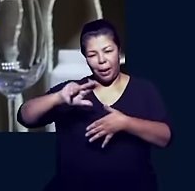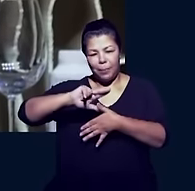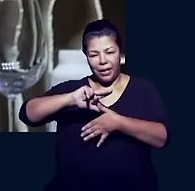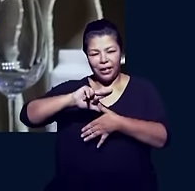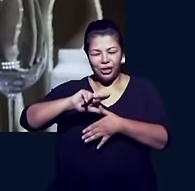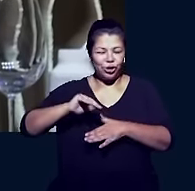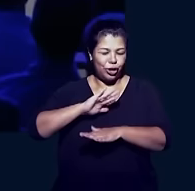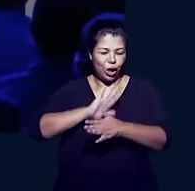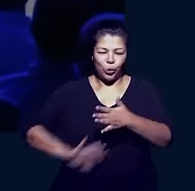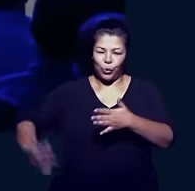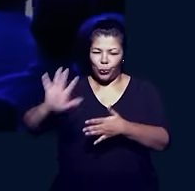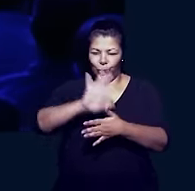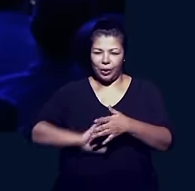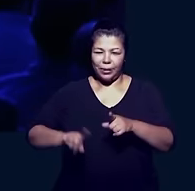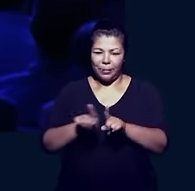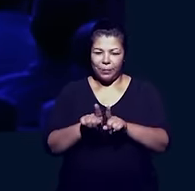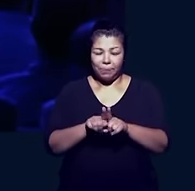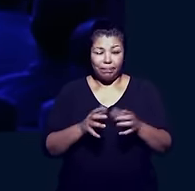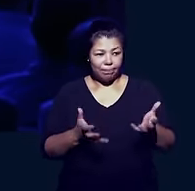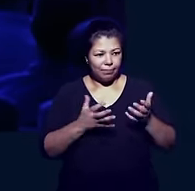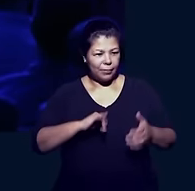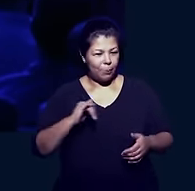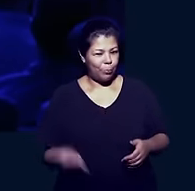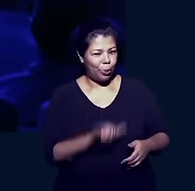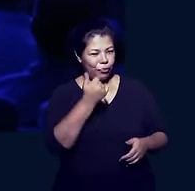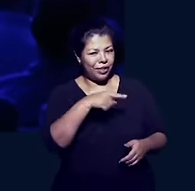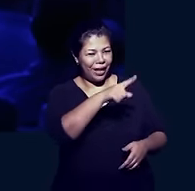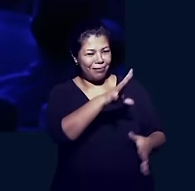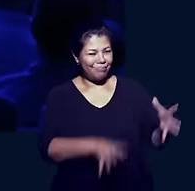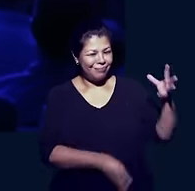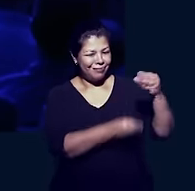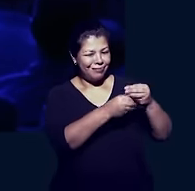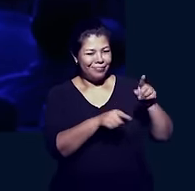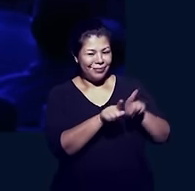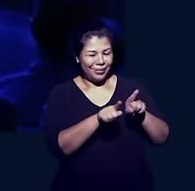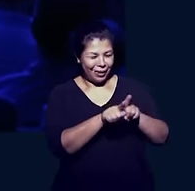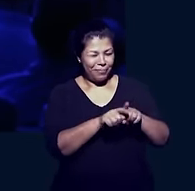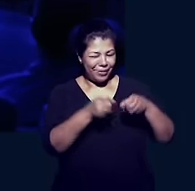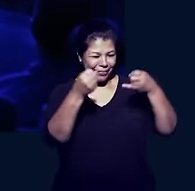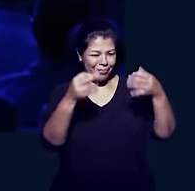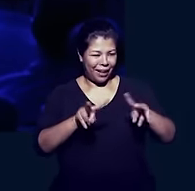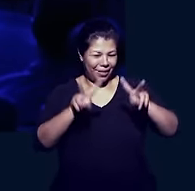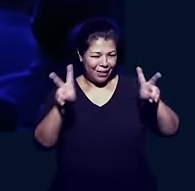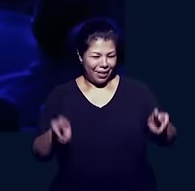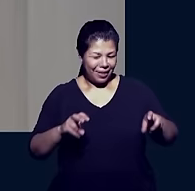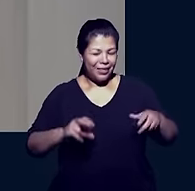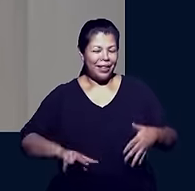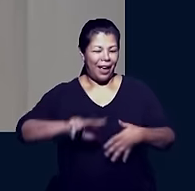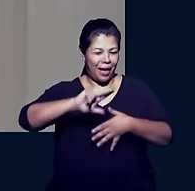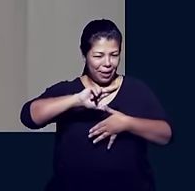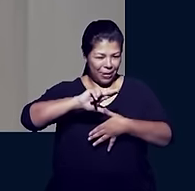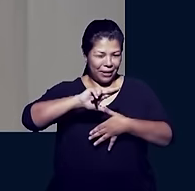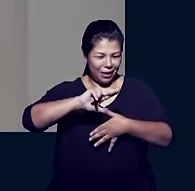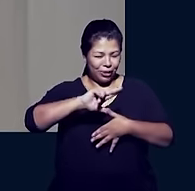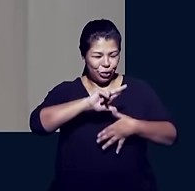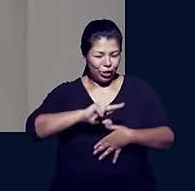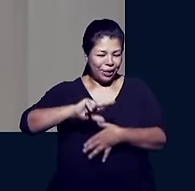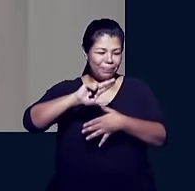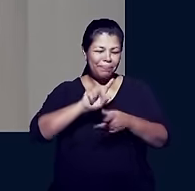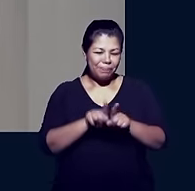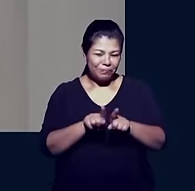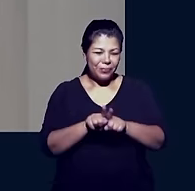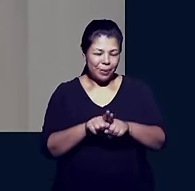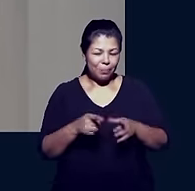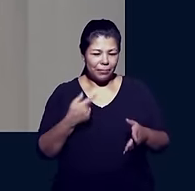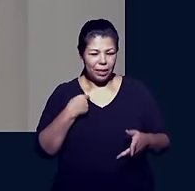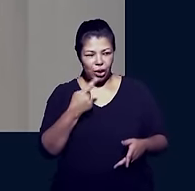quia pegar esse gancho com você para falar um pouquinho de América Latina tá a gente viu uma grande diferença em relação ao estágio de política monetária nos